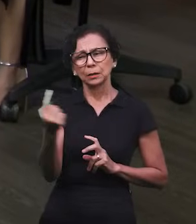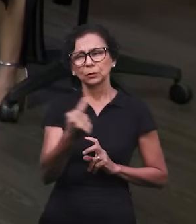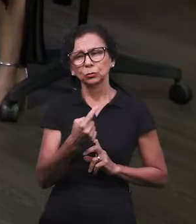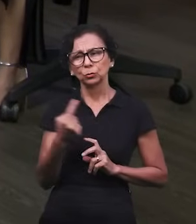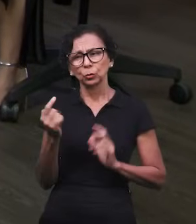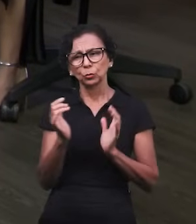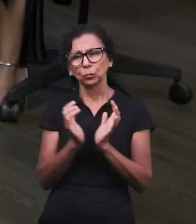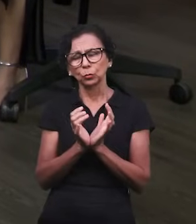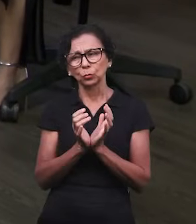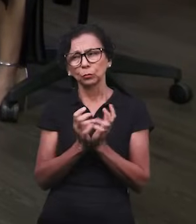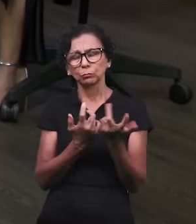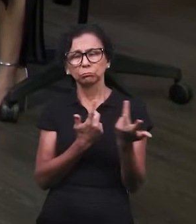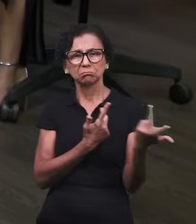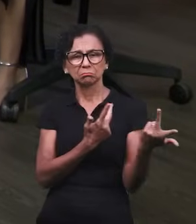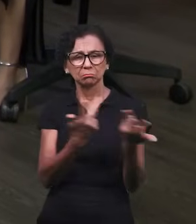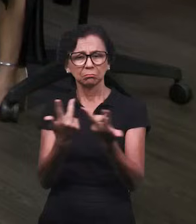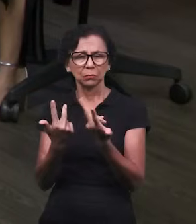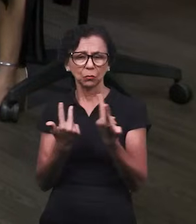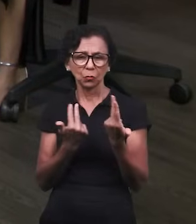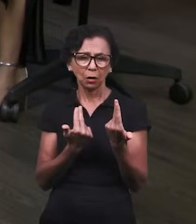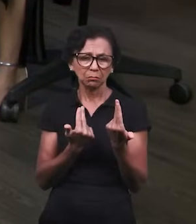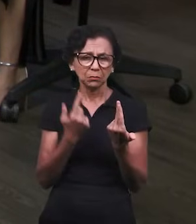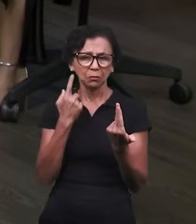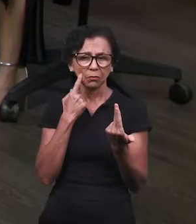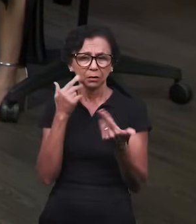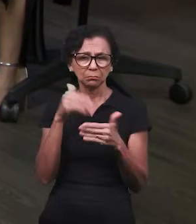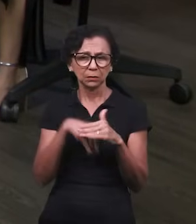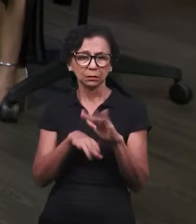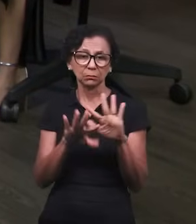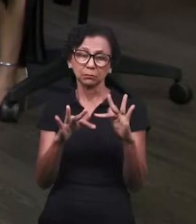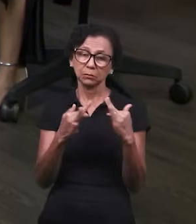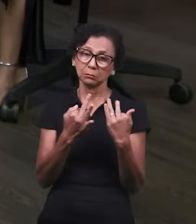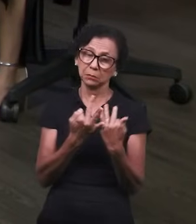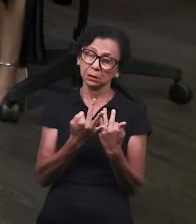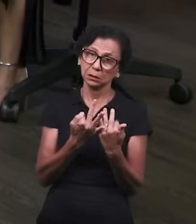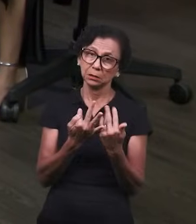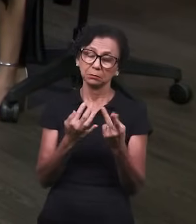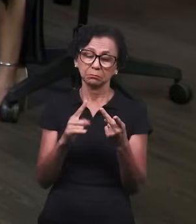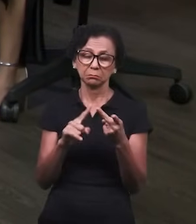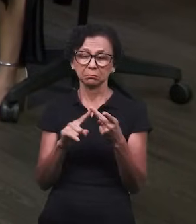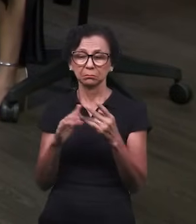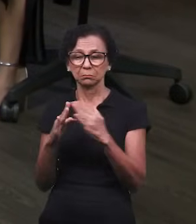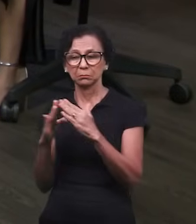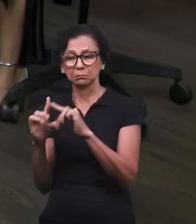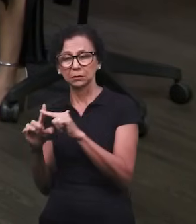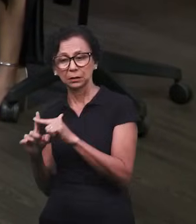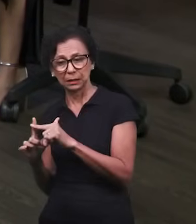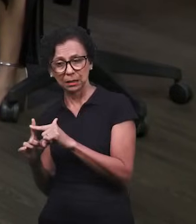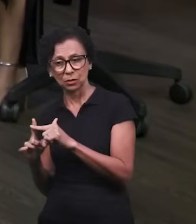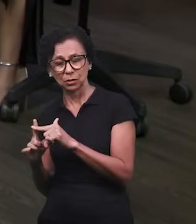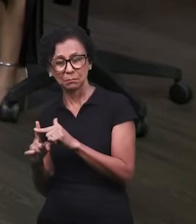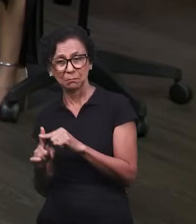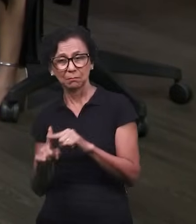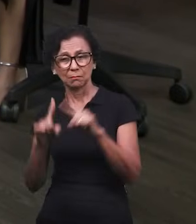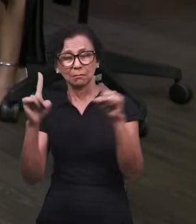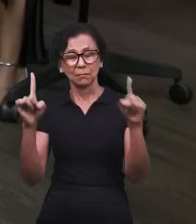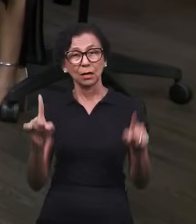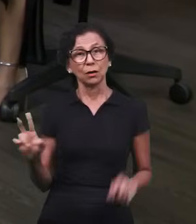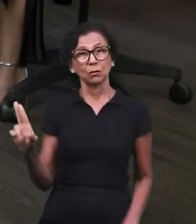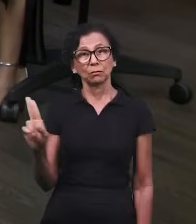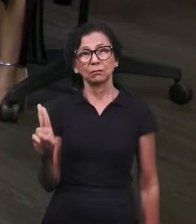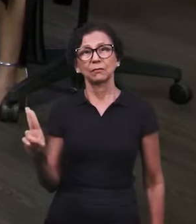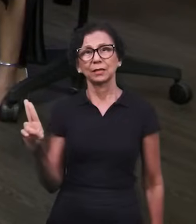nossas igrejas. Mas a universidade é o local por excelência de formação e de surgimento de ideias